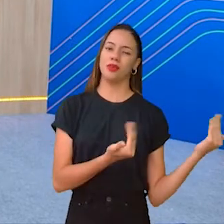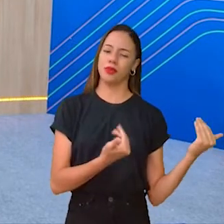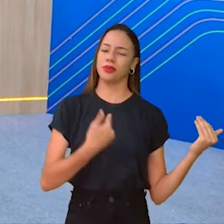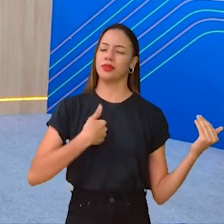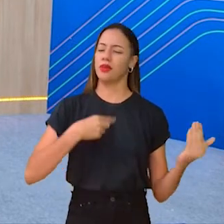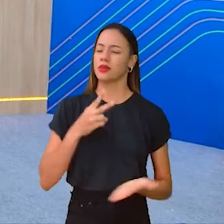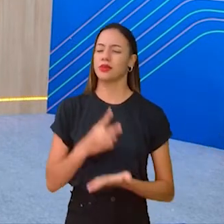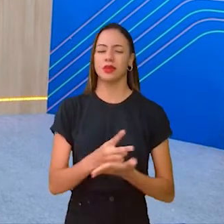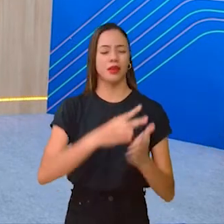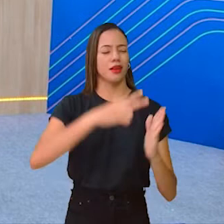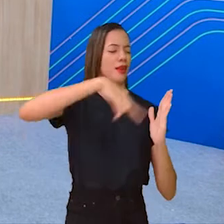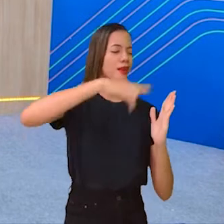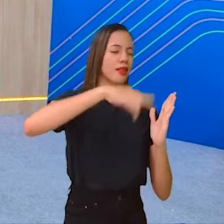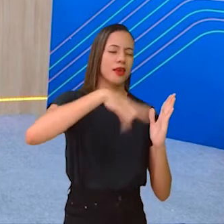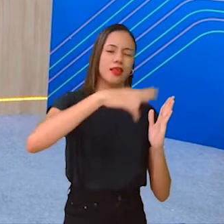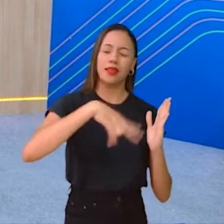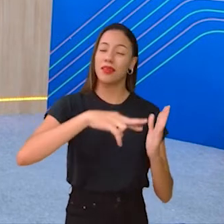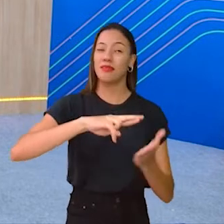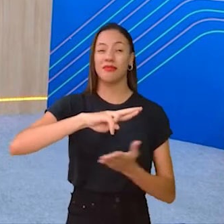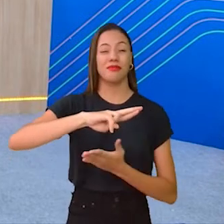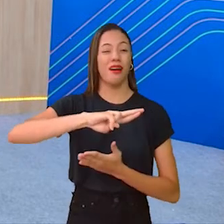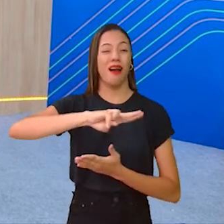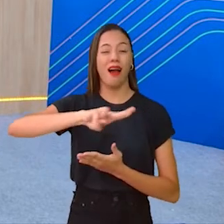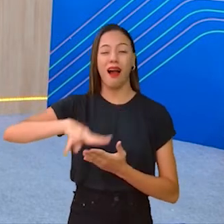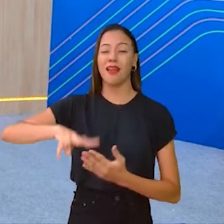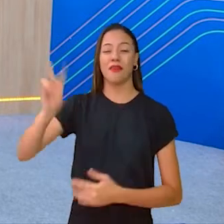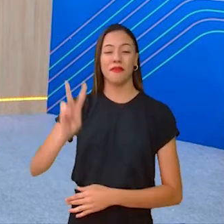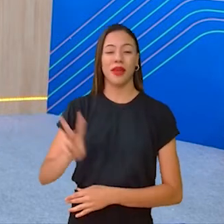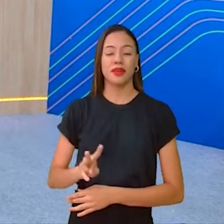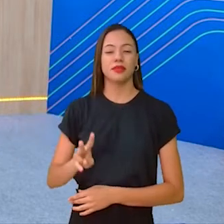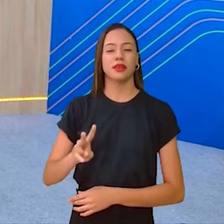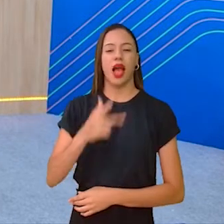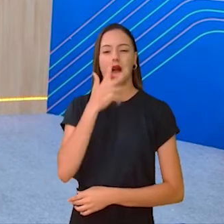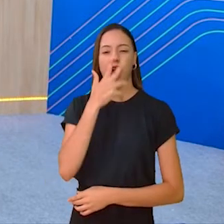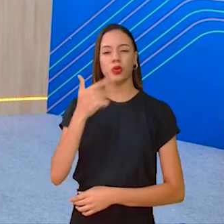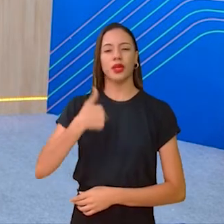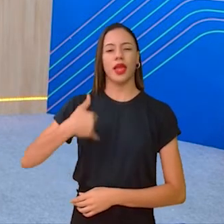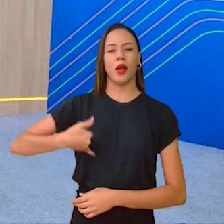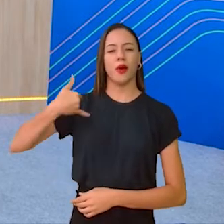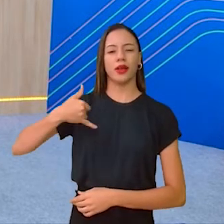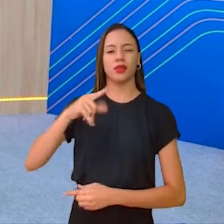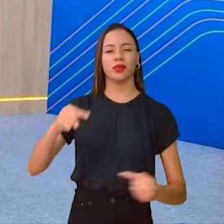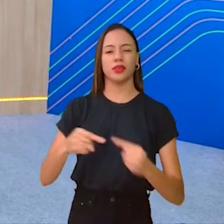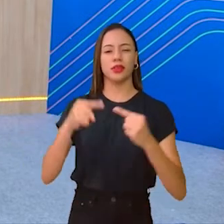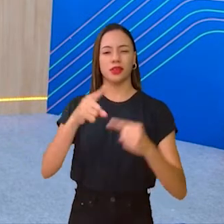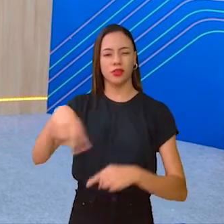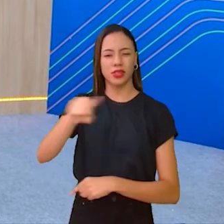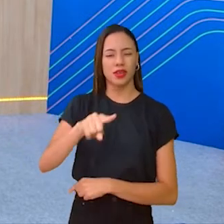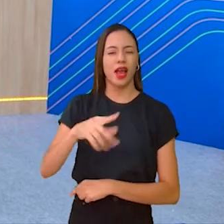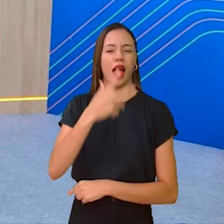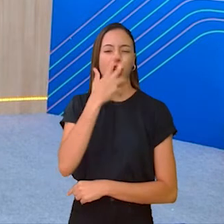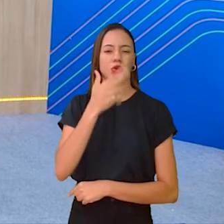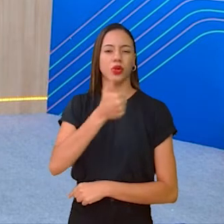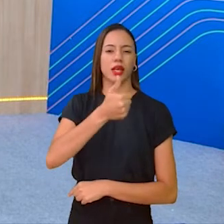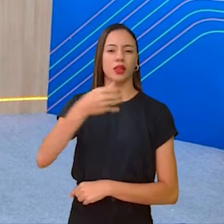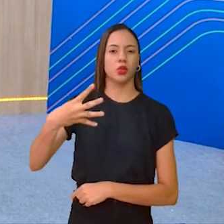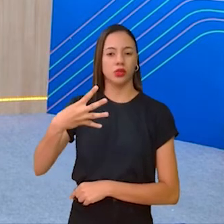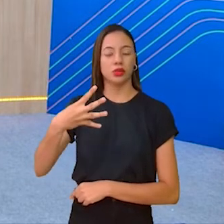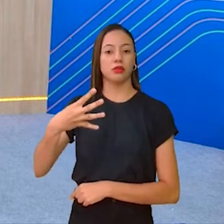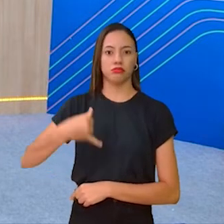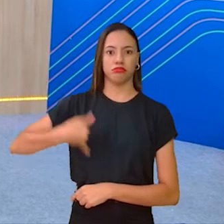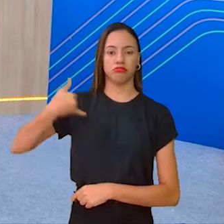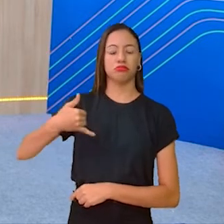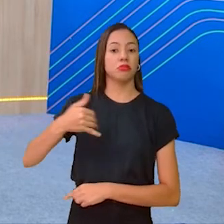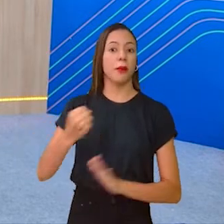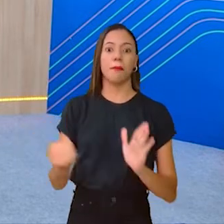Fica a dica aí, pessoal. Eu li várias vezes e quando eu era, acho que da idade de vocês, acho que uns 14 anos por aí, esse livro foi tão marcante para mim, um